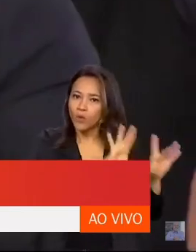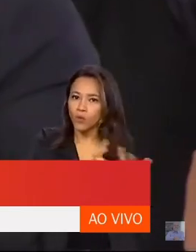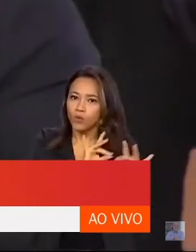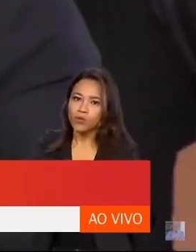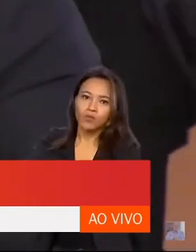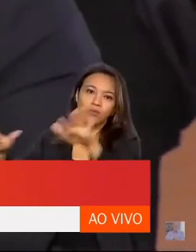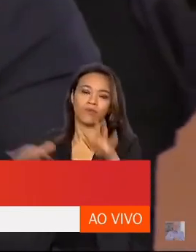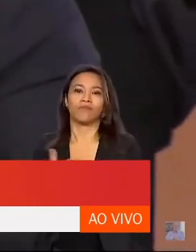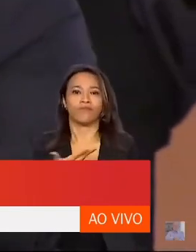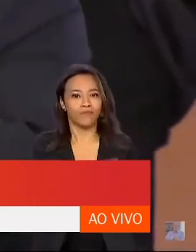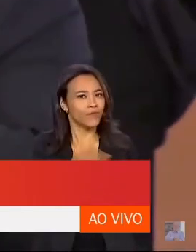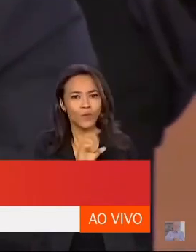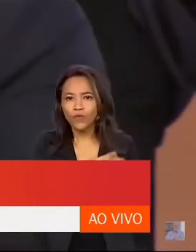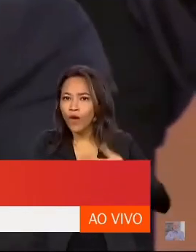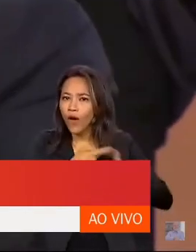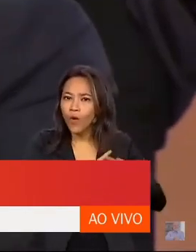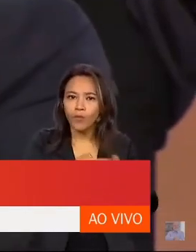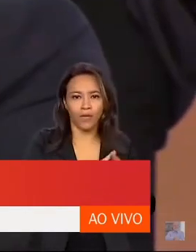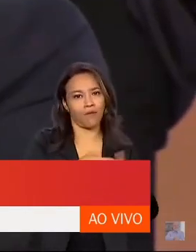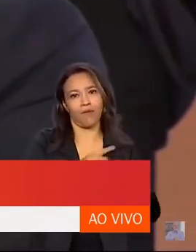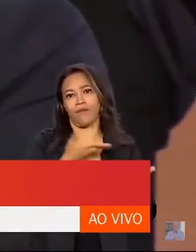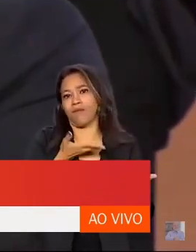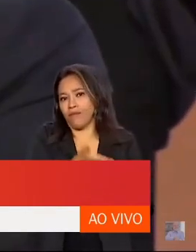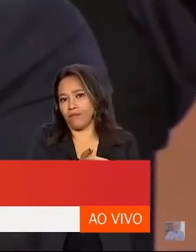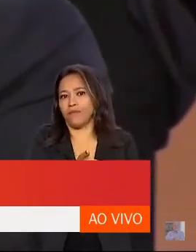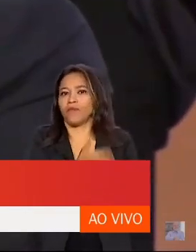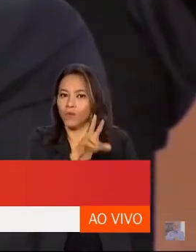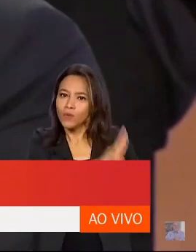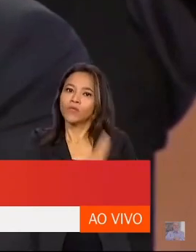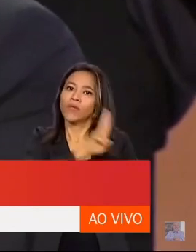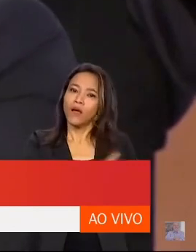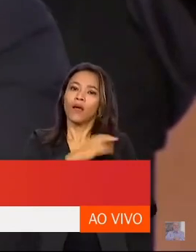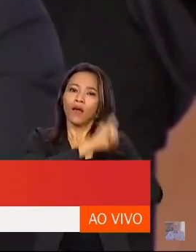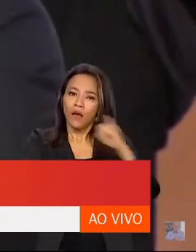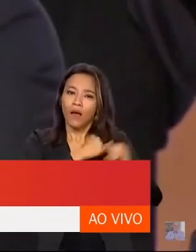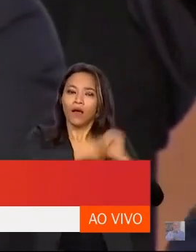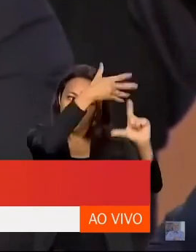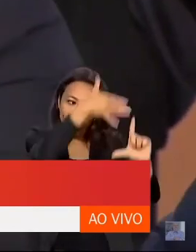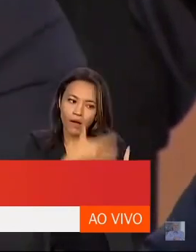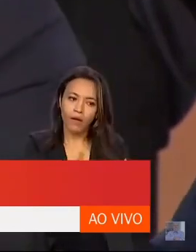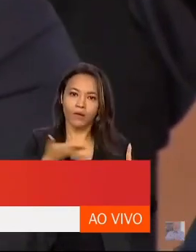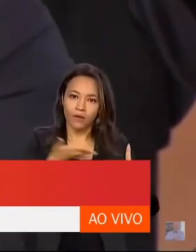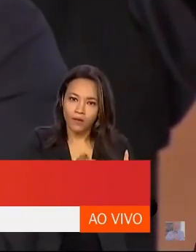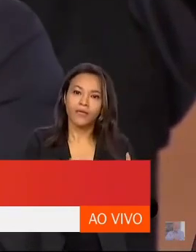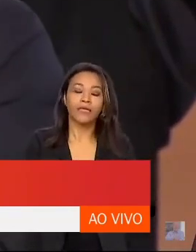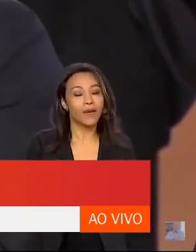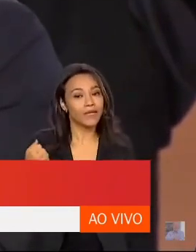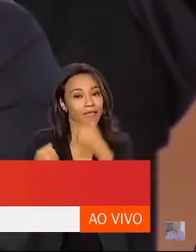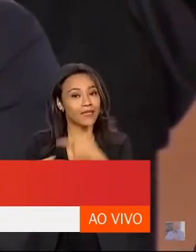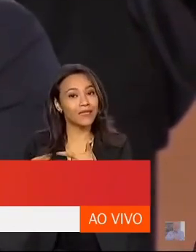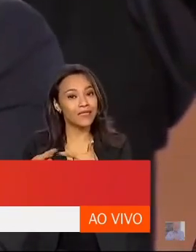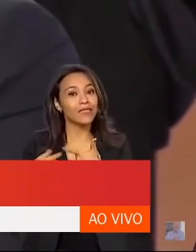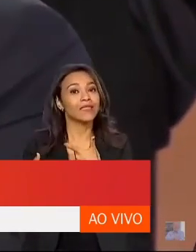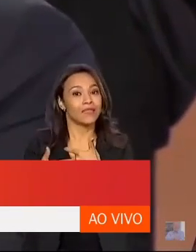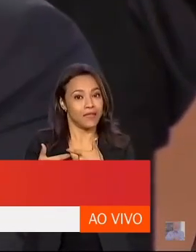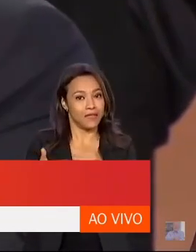não sabiam. Agora elas sabem que são instrumentalizadas. Então, essa segunda proposta é a extensão